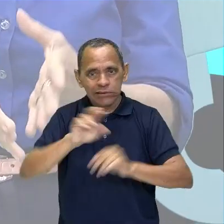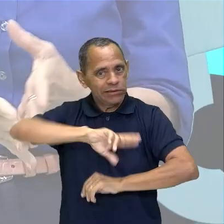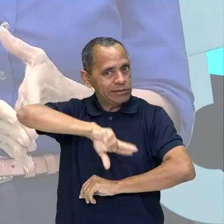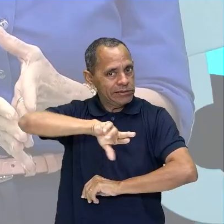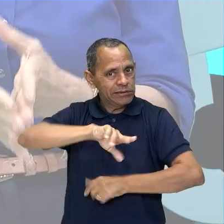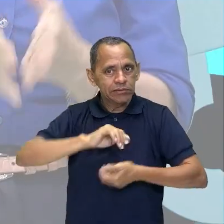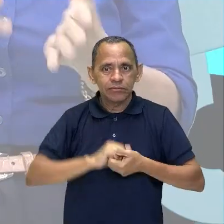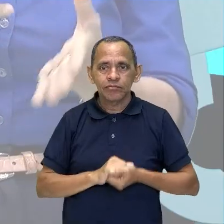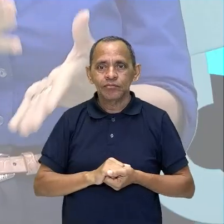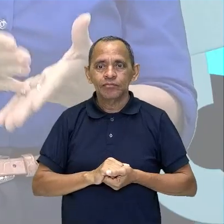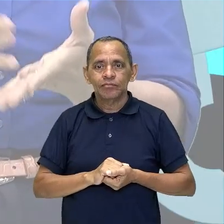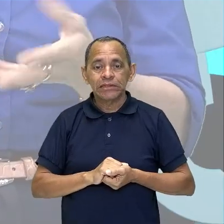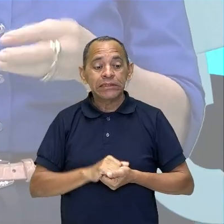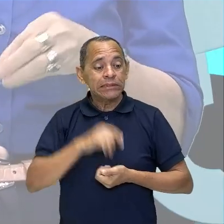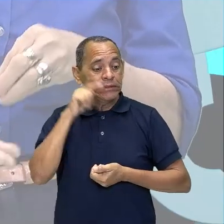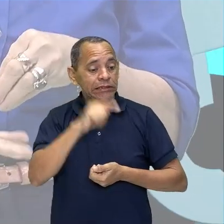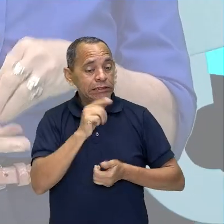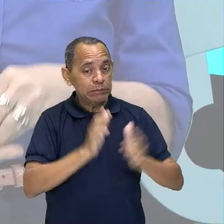na década de